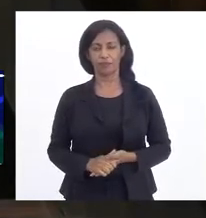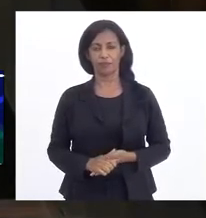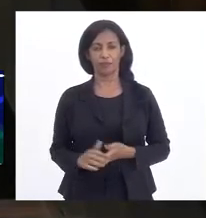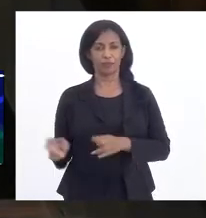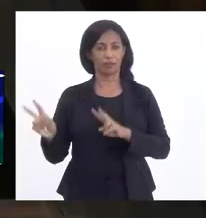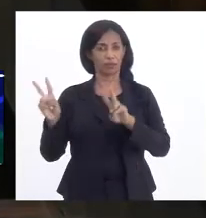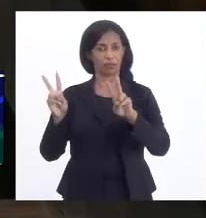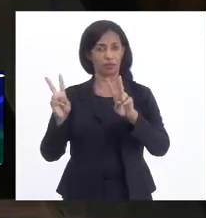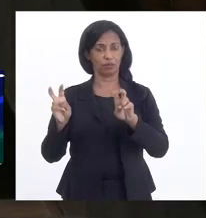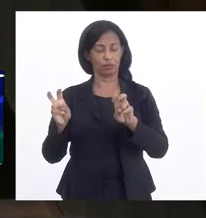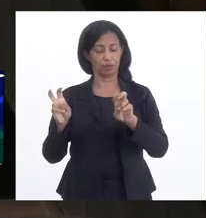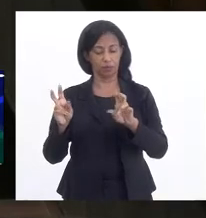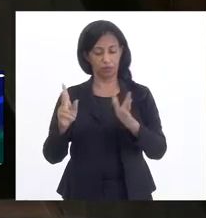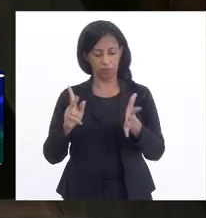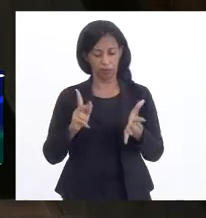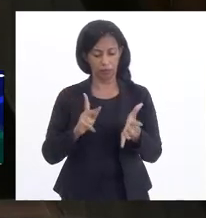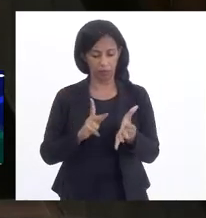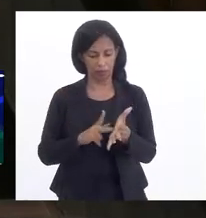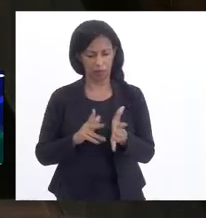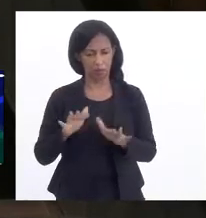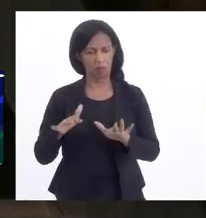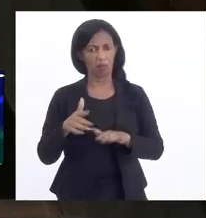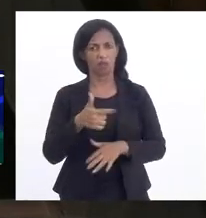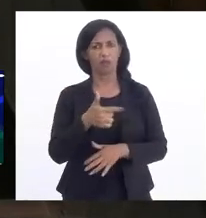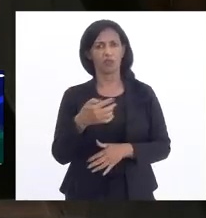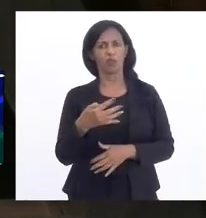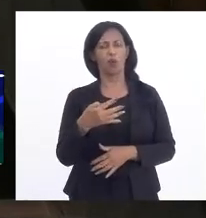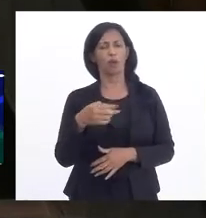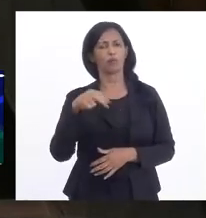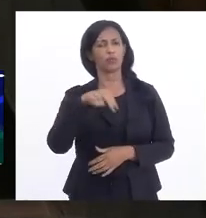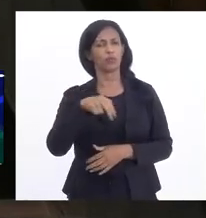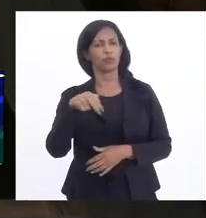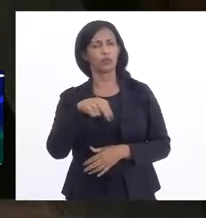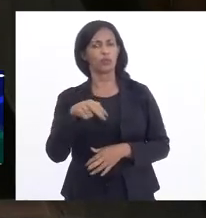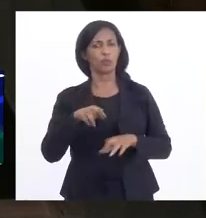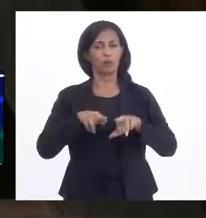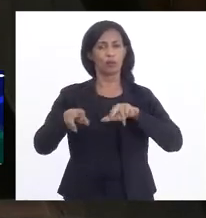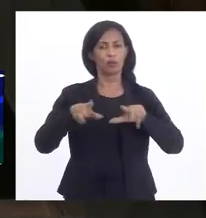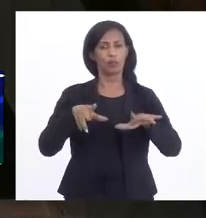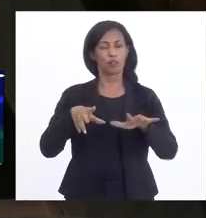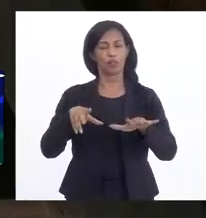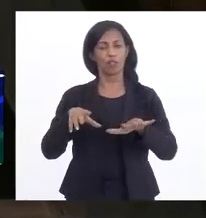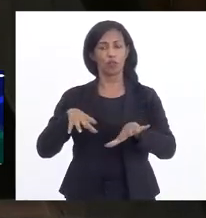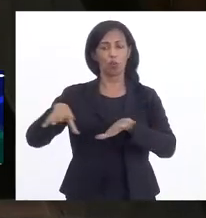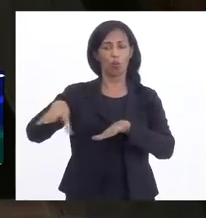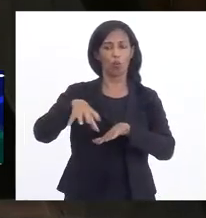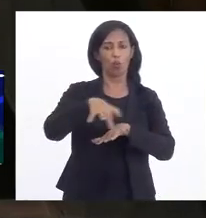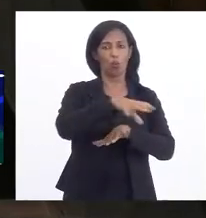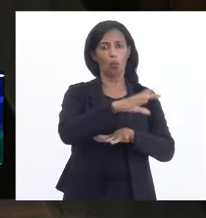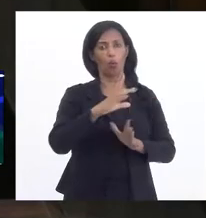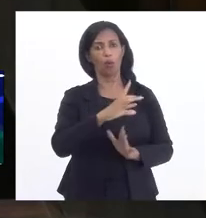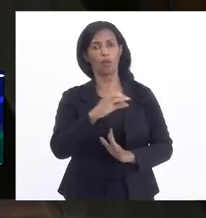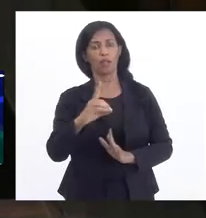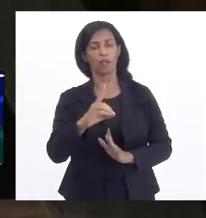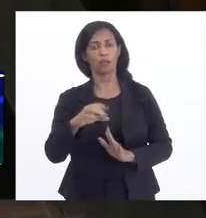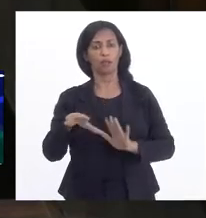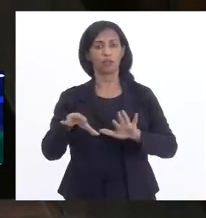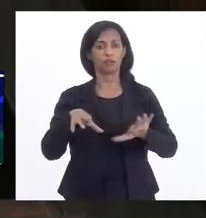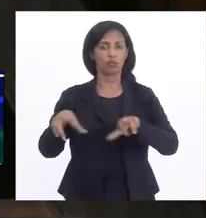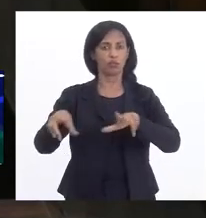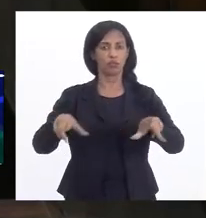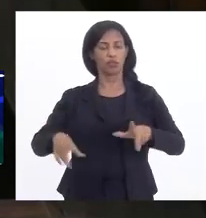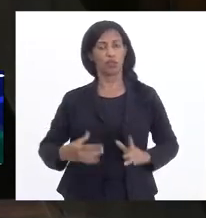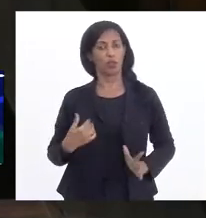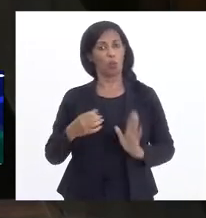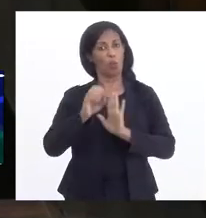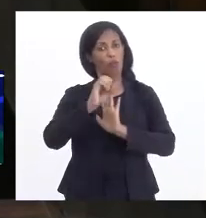sobre, na verdade, no entorno de 24 de novembro, porque foi para as diferentes coordenações regionais. Eu estou com um exemplo aqui do